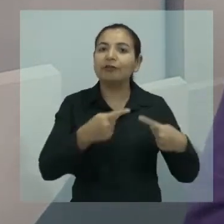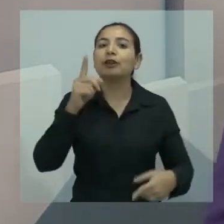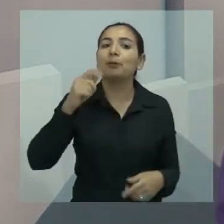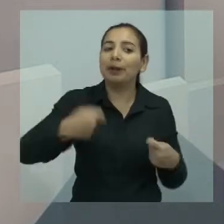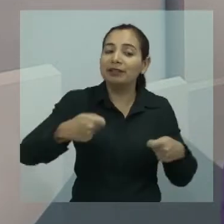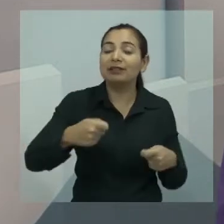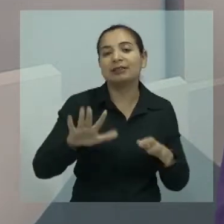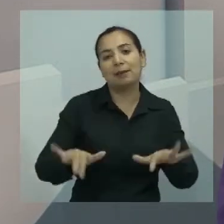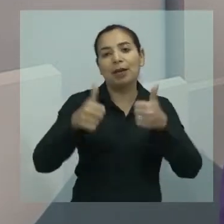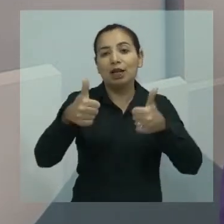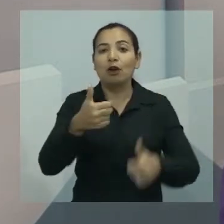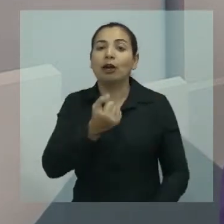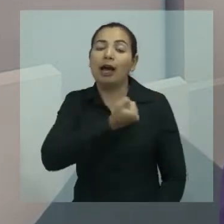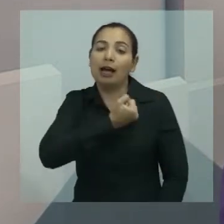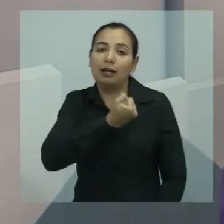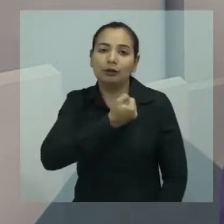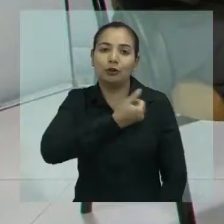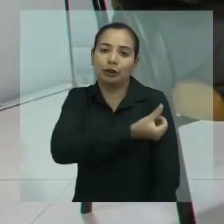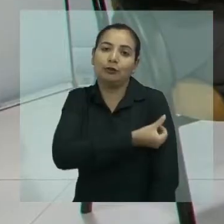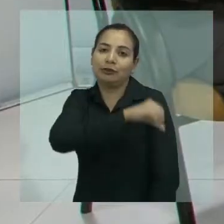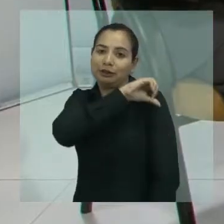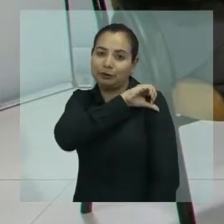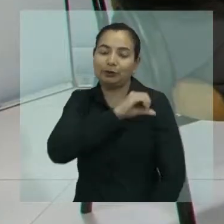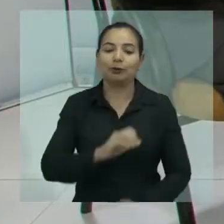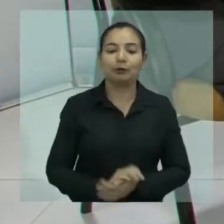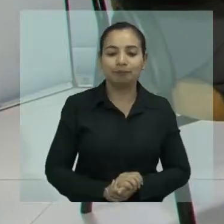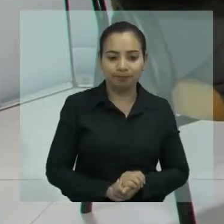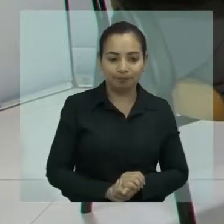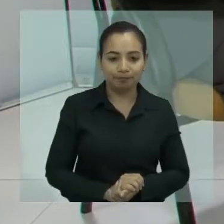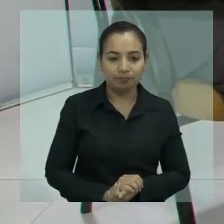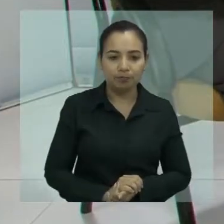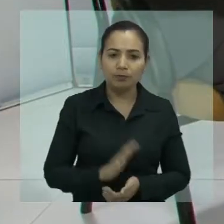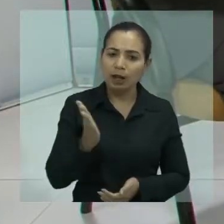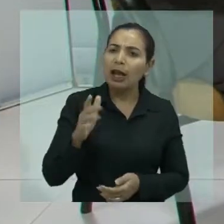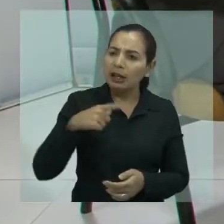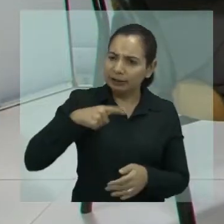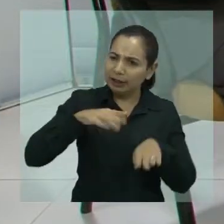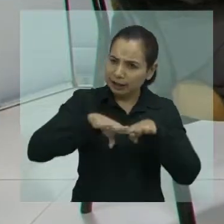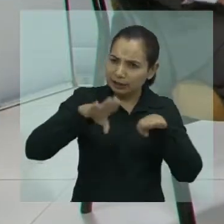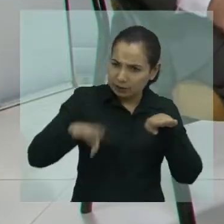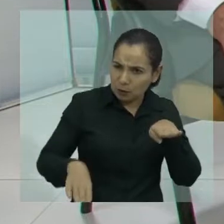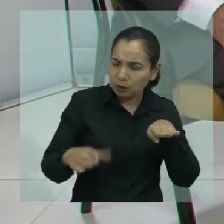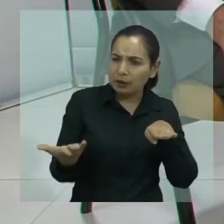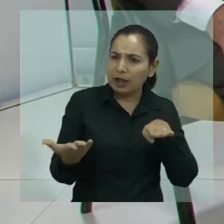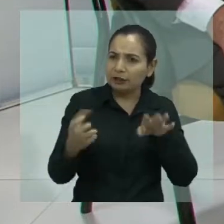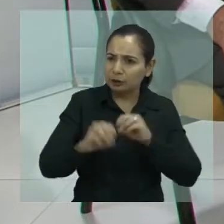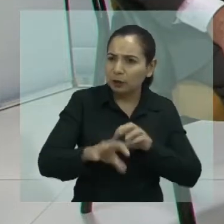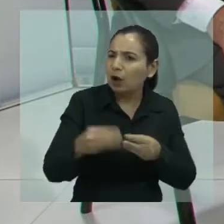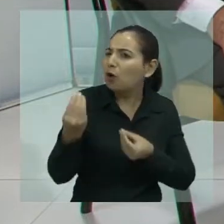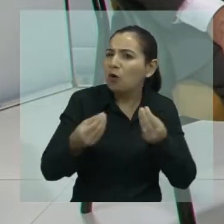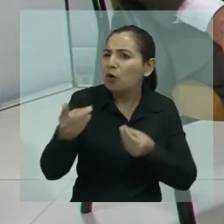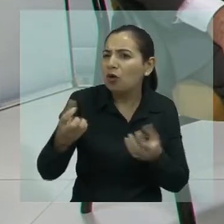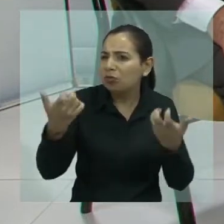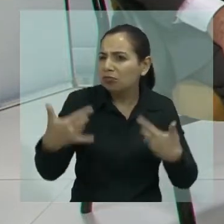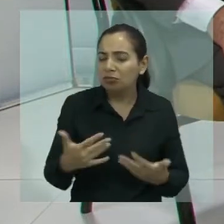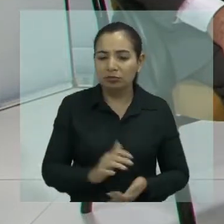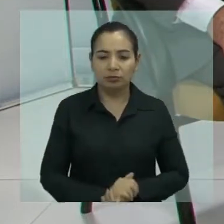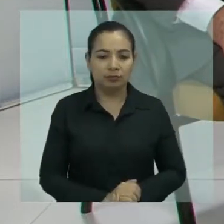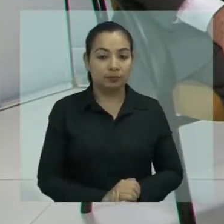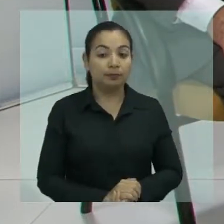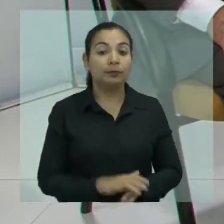ano, mas o sexto ao nono ainda é um grande desafio para o Brasil melhorar os indicadores das séries finais do ensino fundamental. O senhor falou